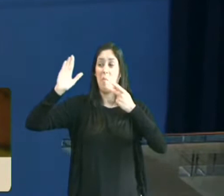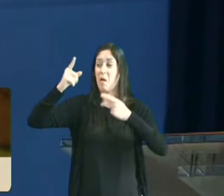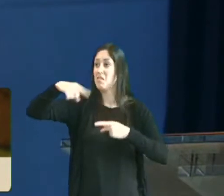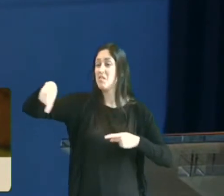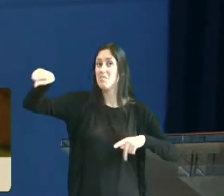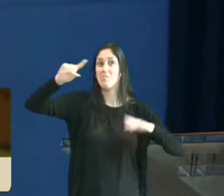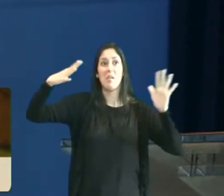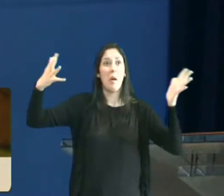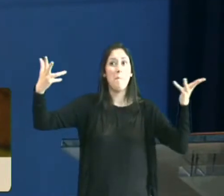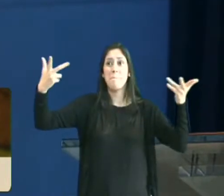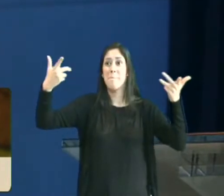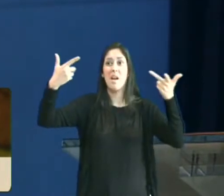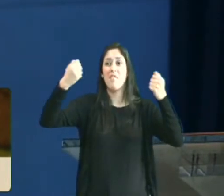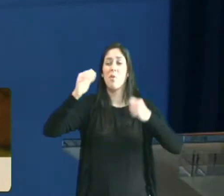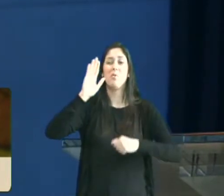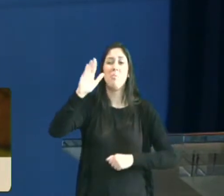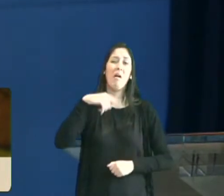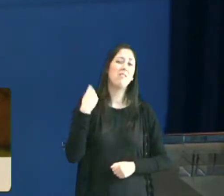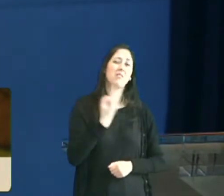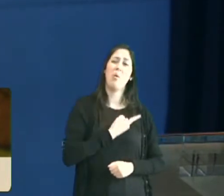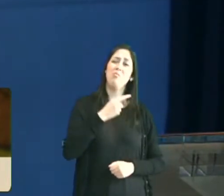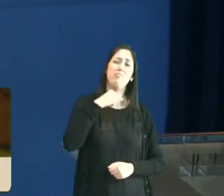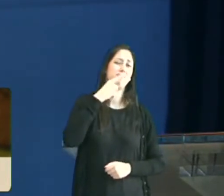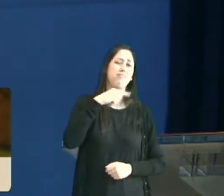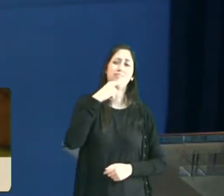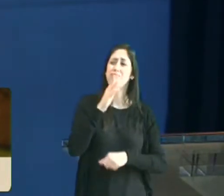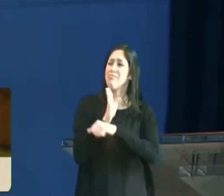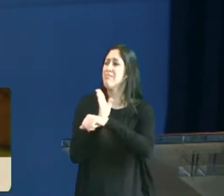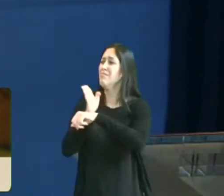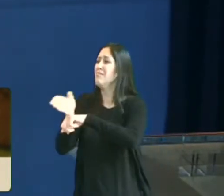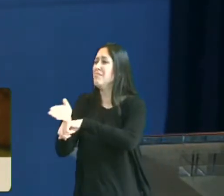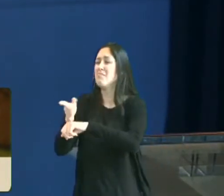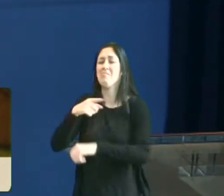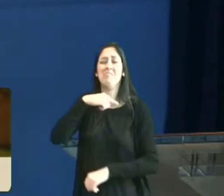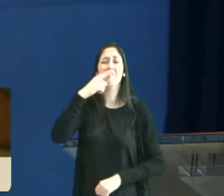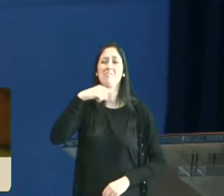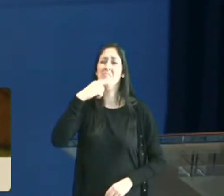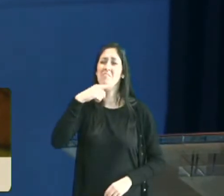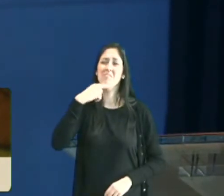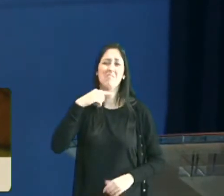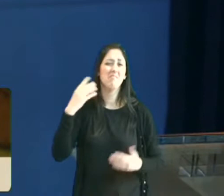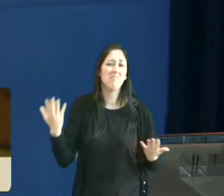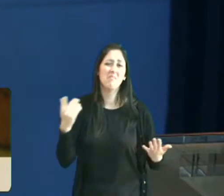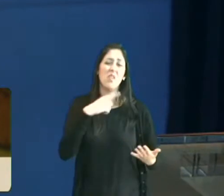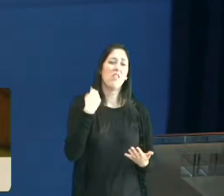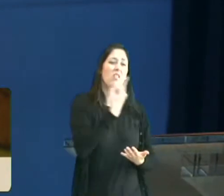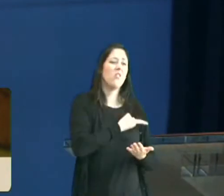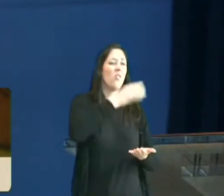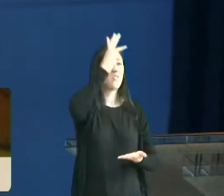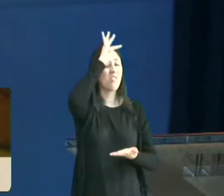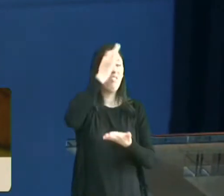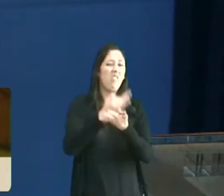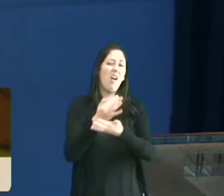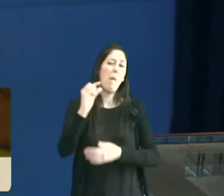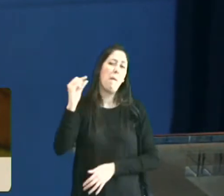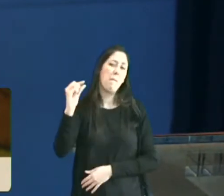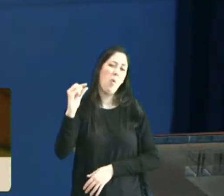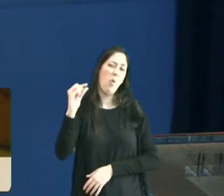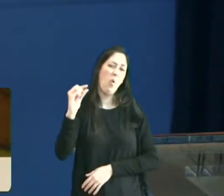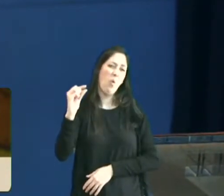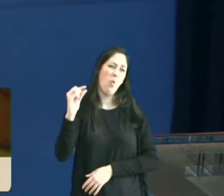ainda assim o choro e o lamento dos outros esvaziou a fé no coração do povo.